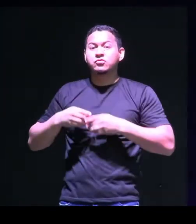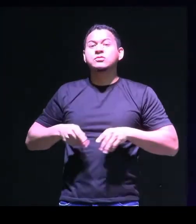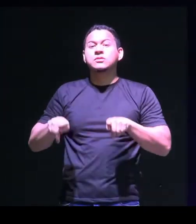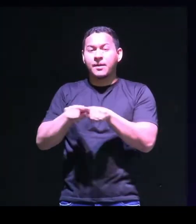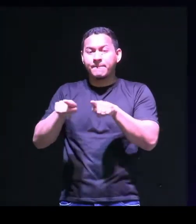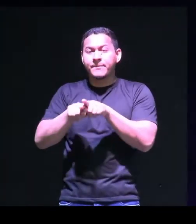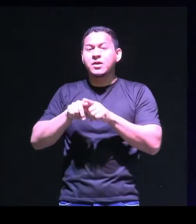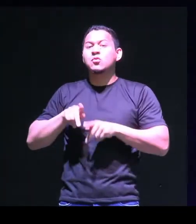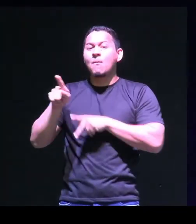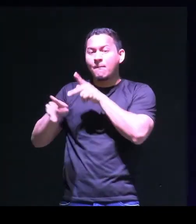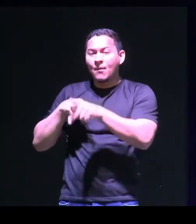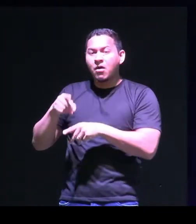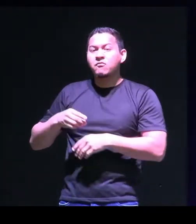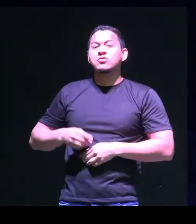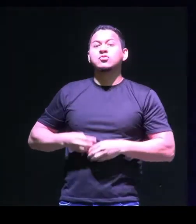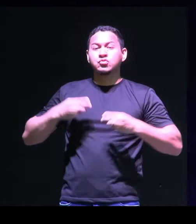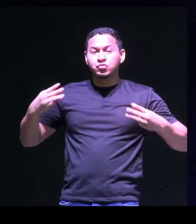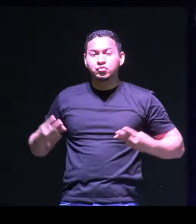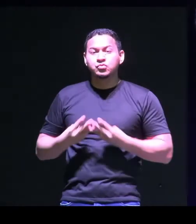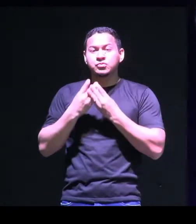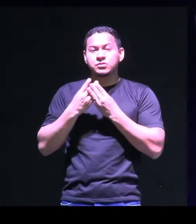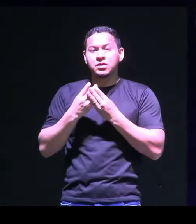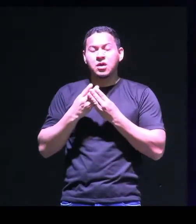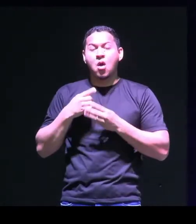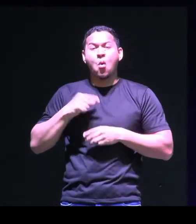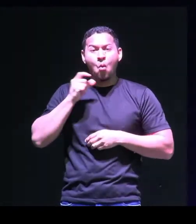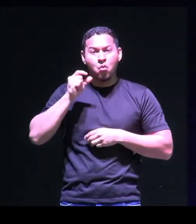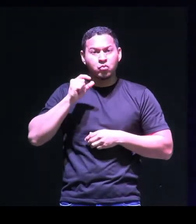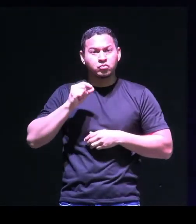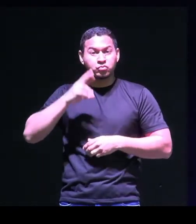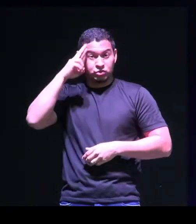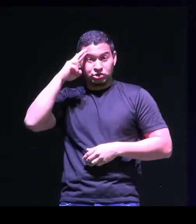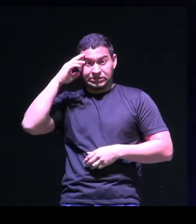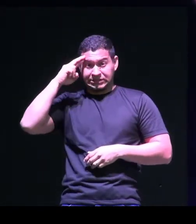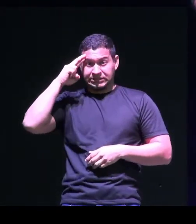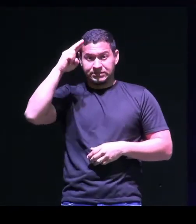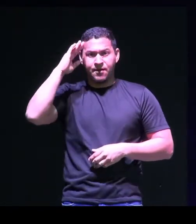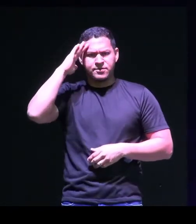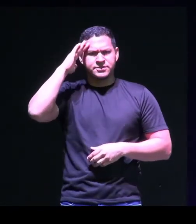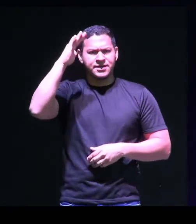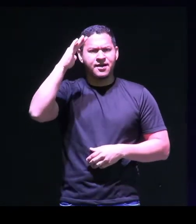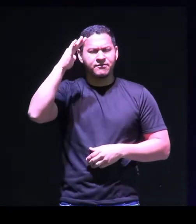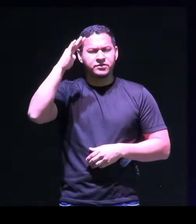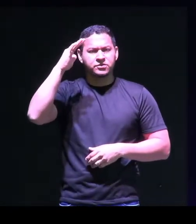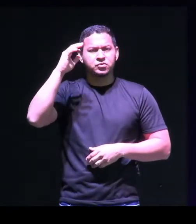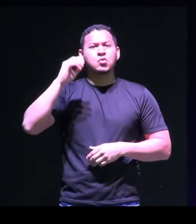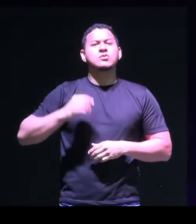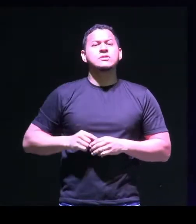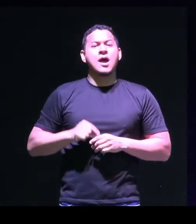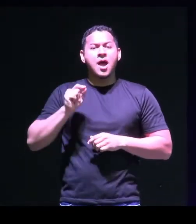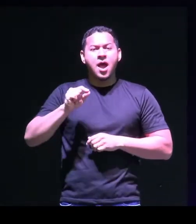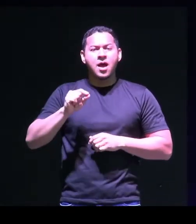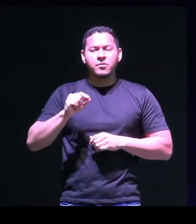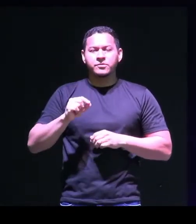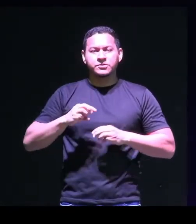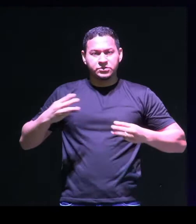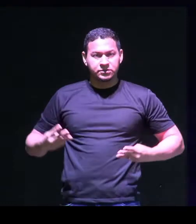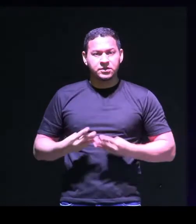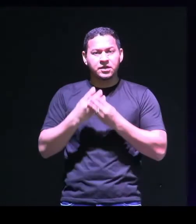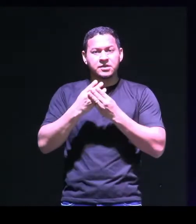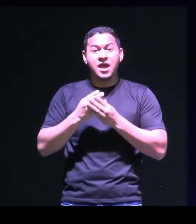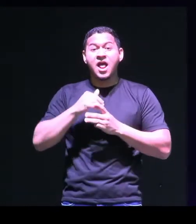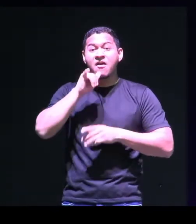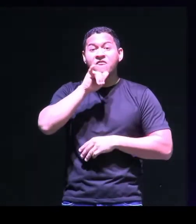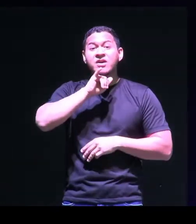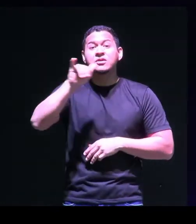E o chefe da inteligência do exército israelense disse no Jerusalém Post,